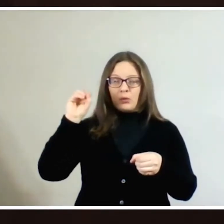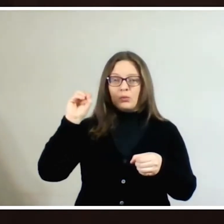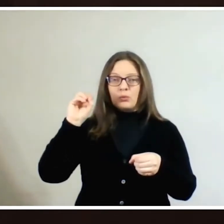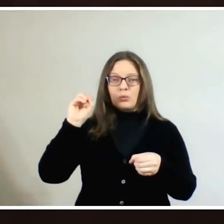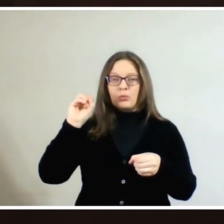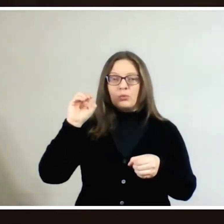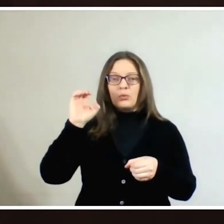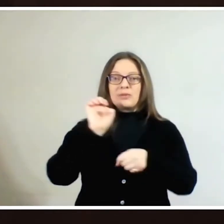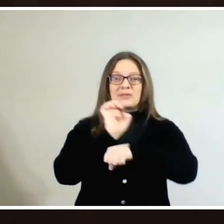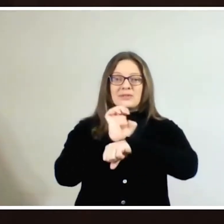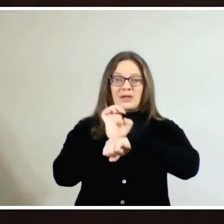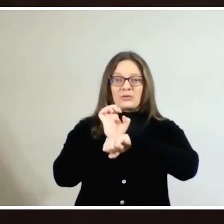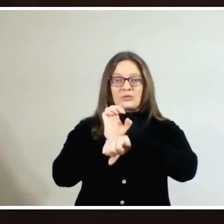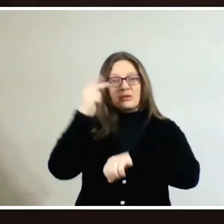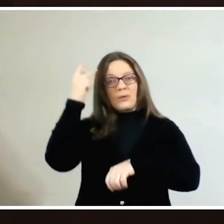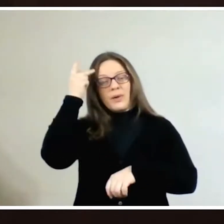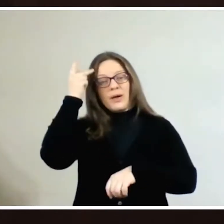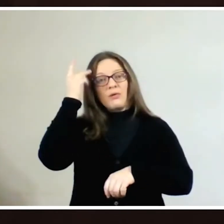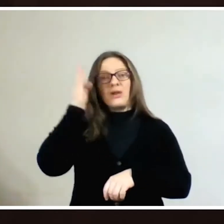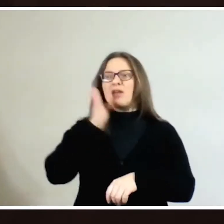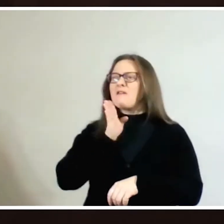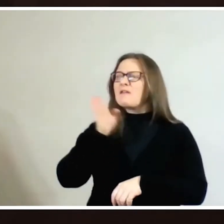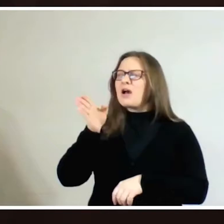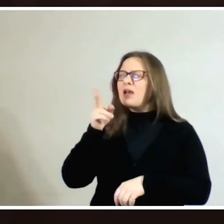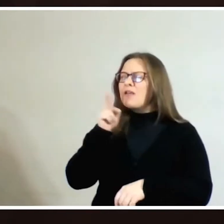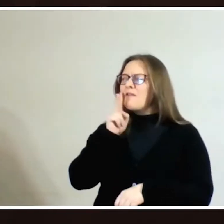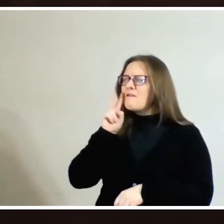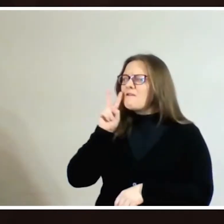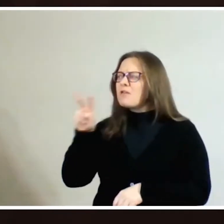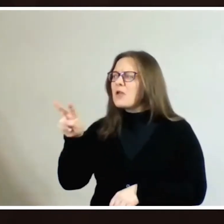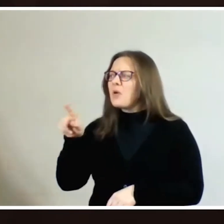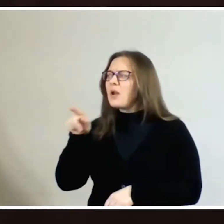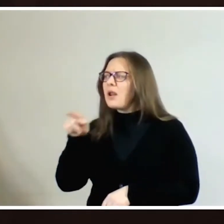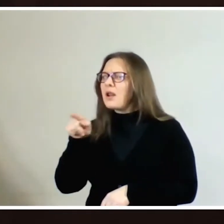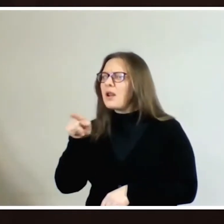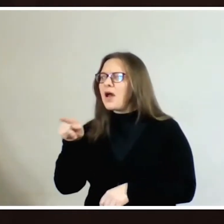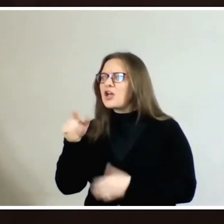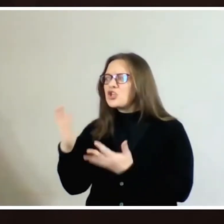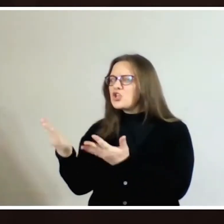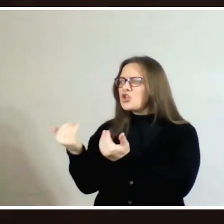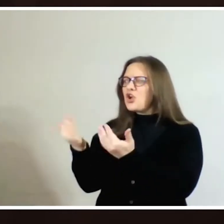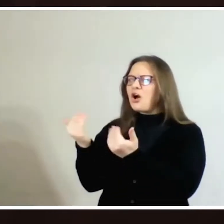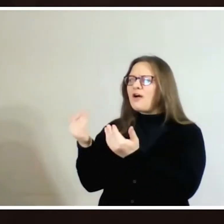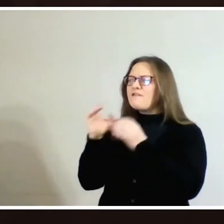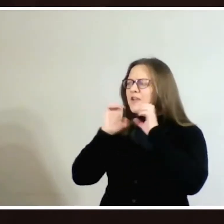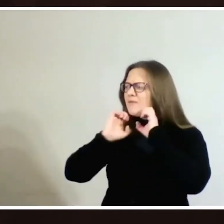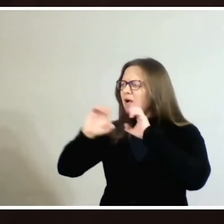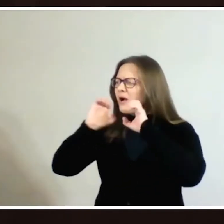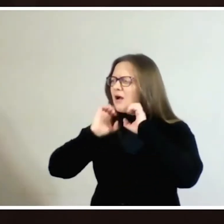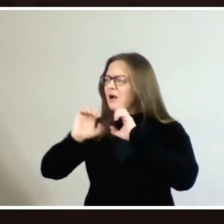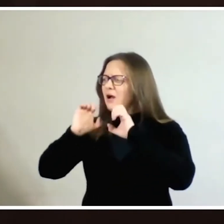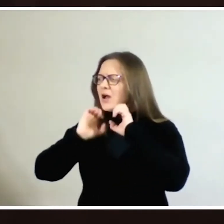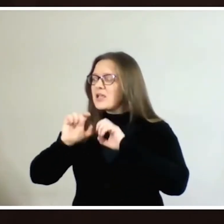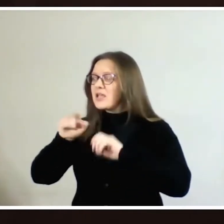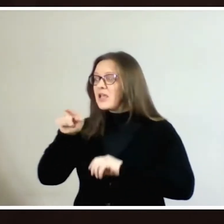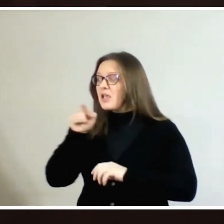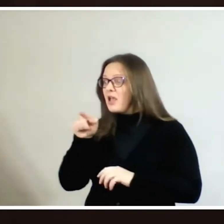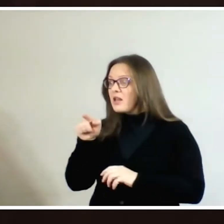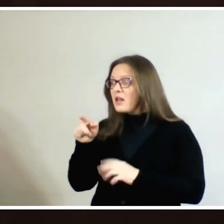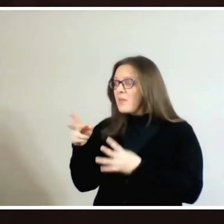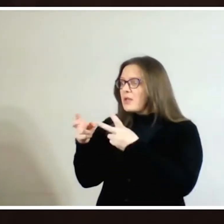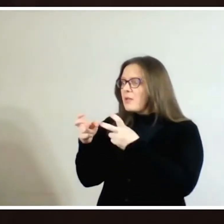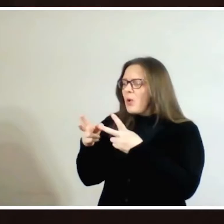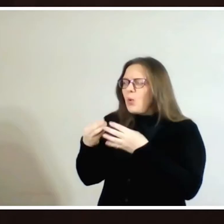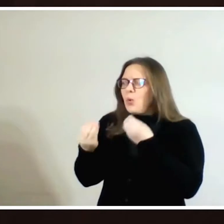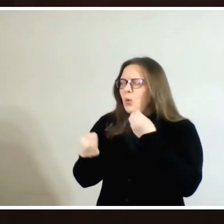despertou um desejo, uma coisa que, vendo como o Espírito está atuando, ganhando